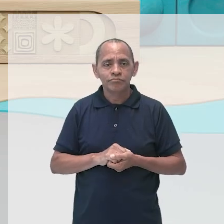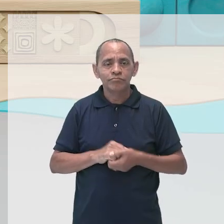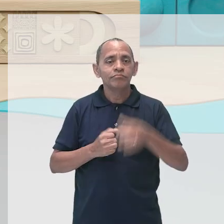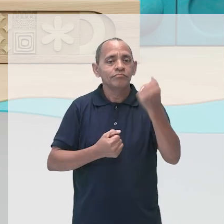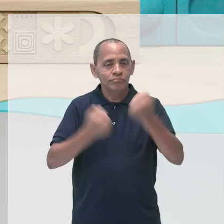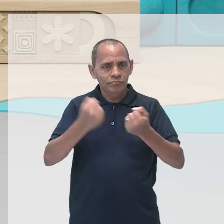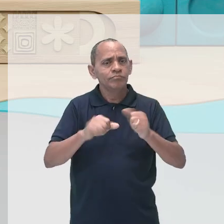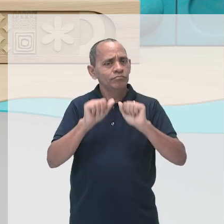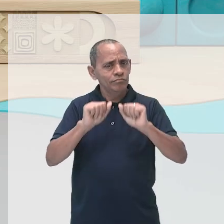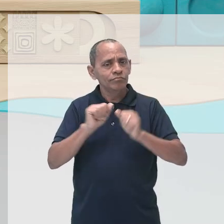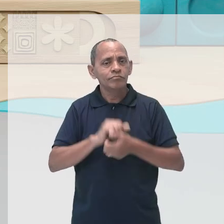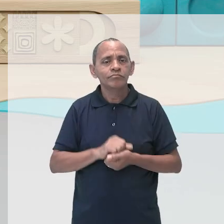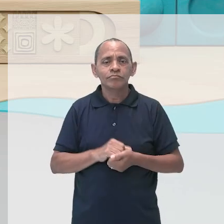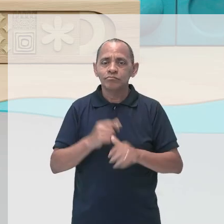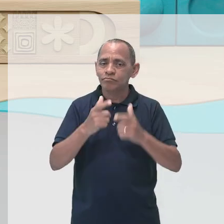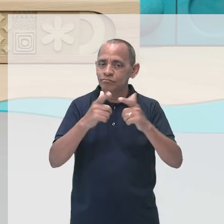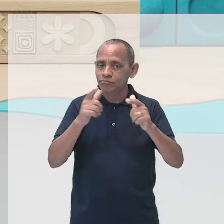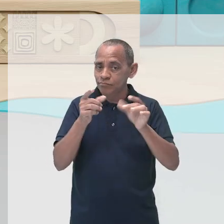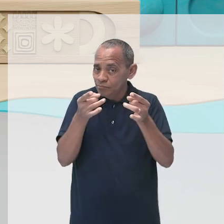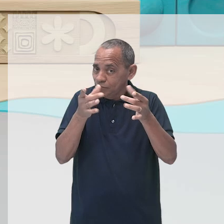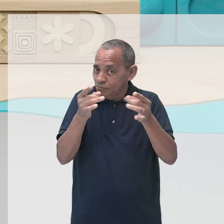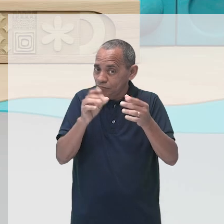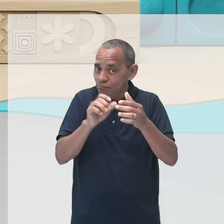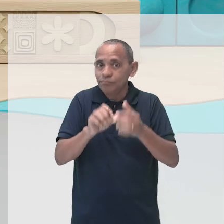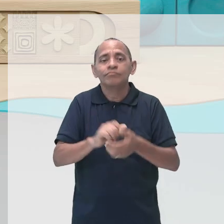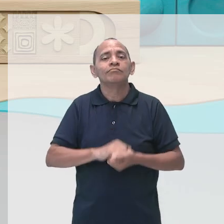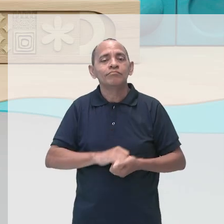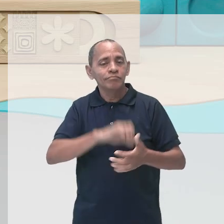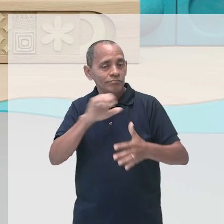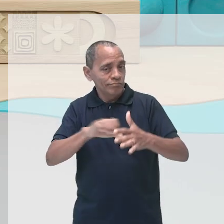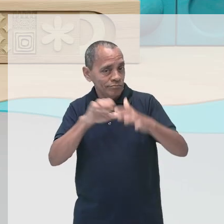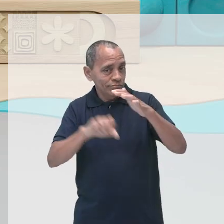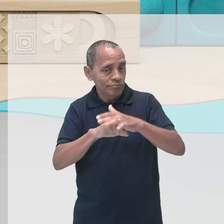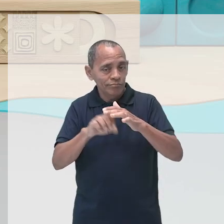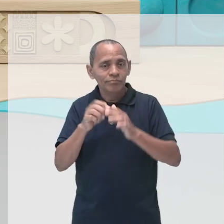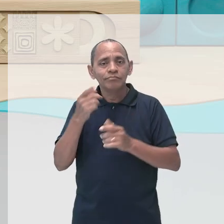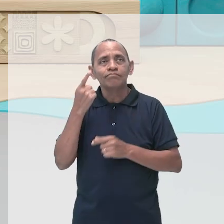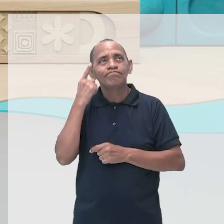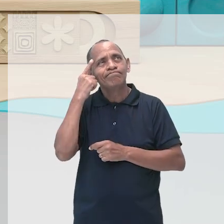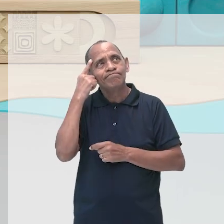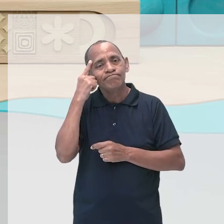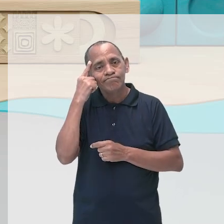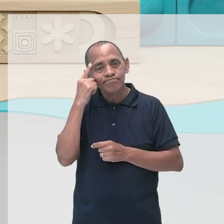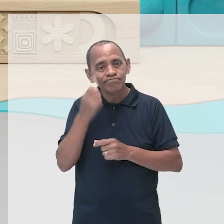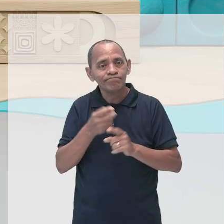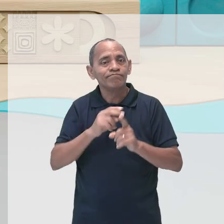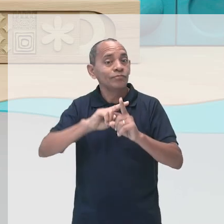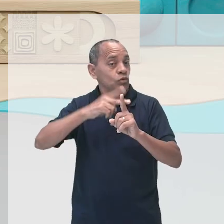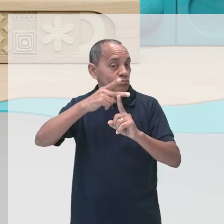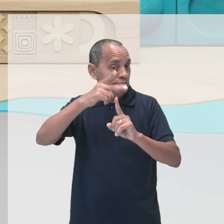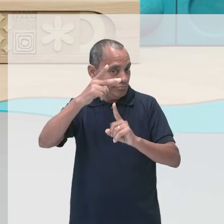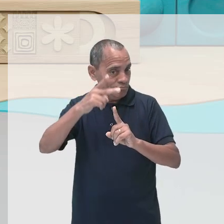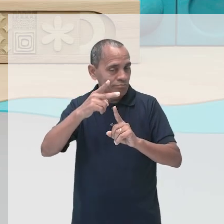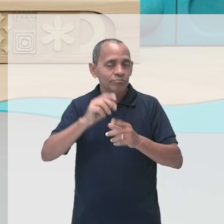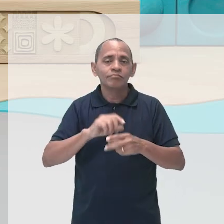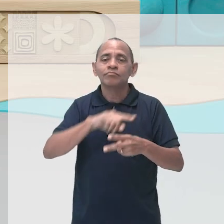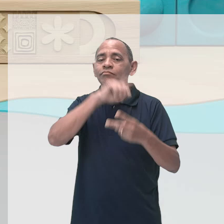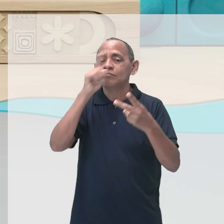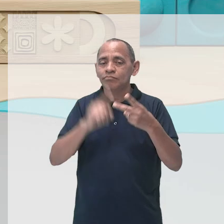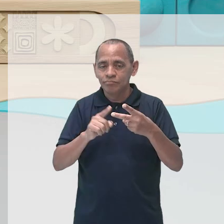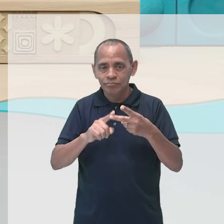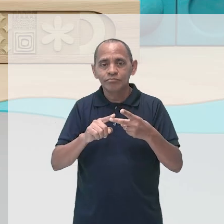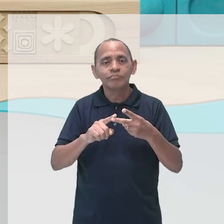aumentaria a venda das empresas que estão pensando só no lucro, certo? E poderia o adolescente também